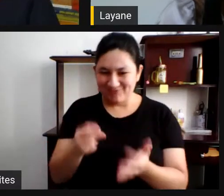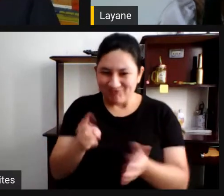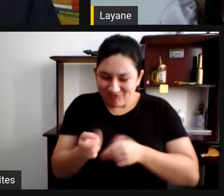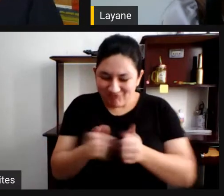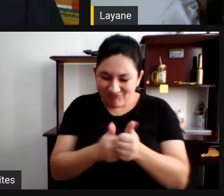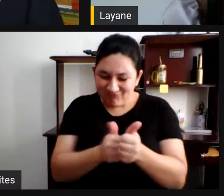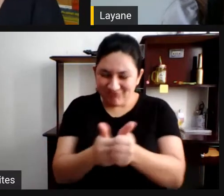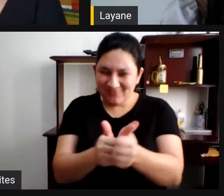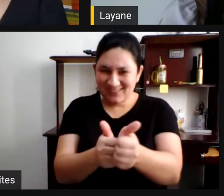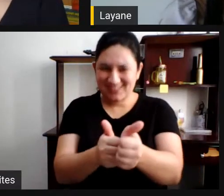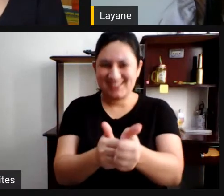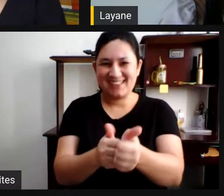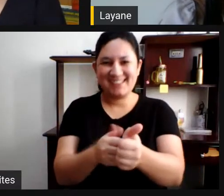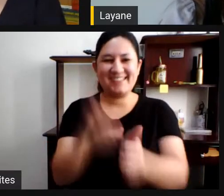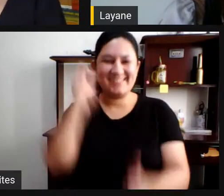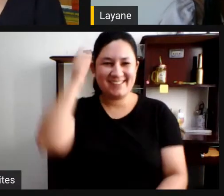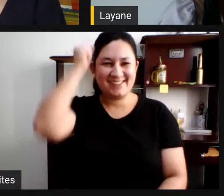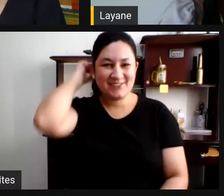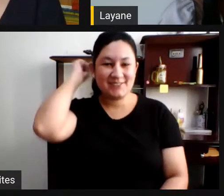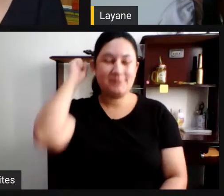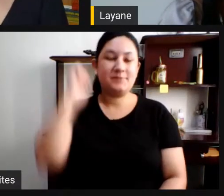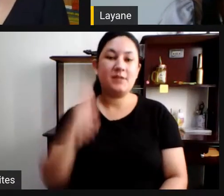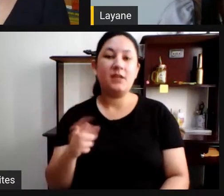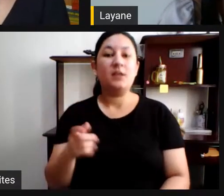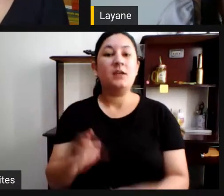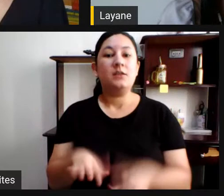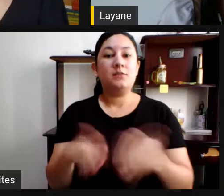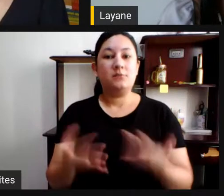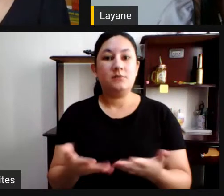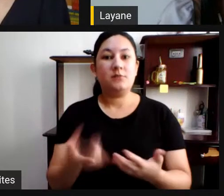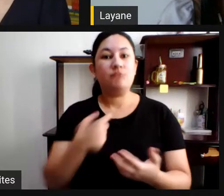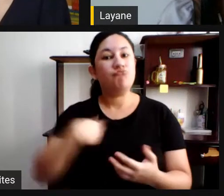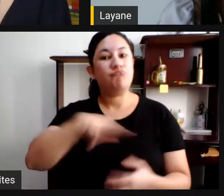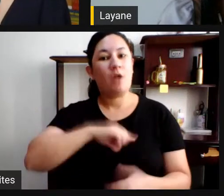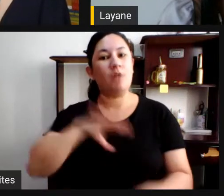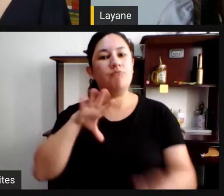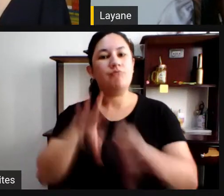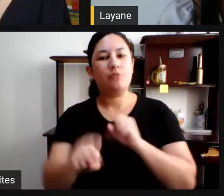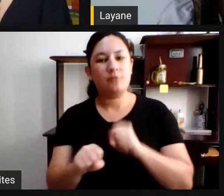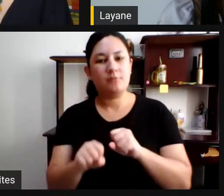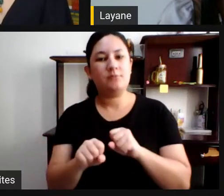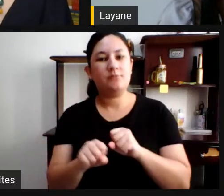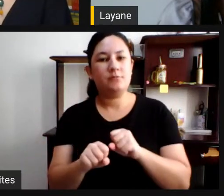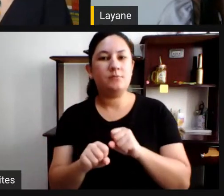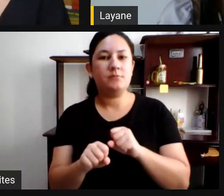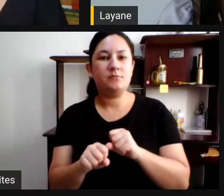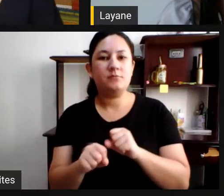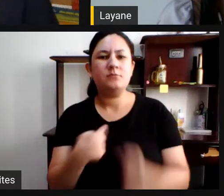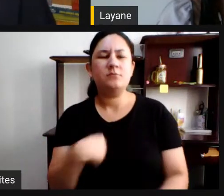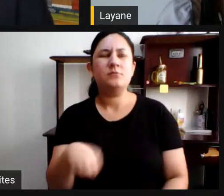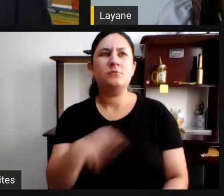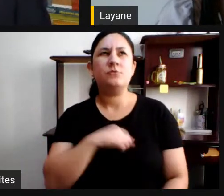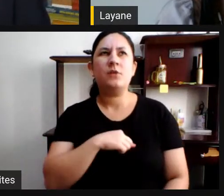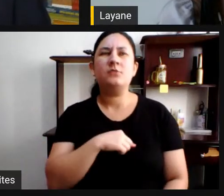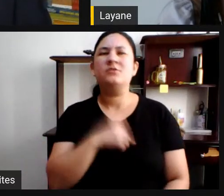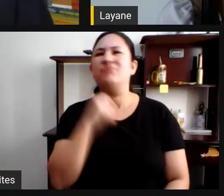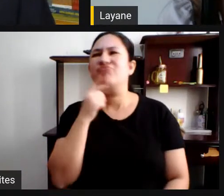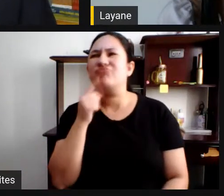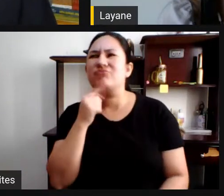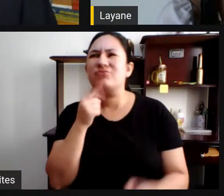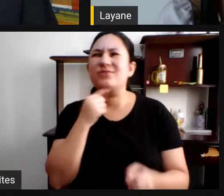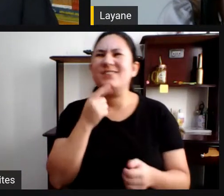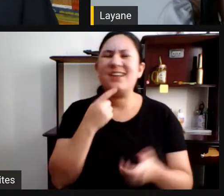manuscritos sabe bom nós sabemos que na formação que nós temos agora a gente não não aprende a lidar com o manuscrito